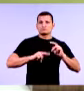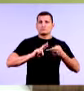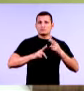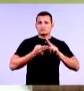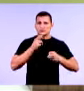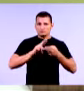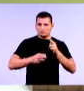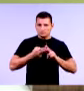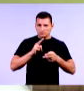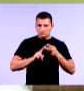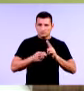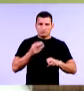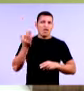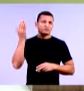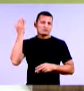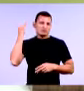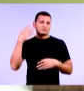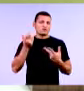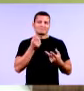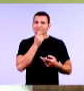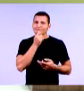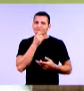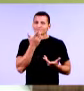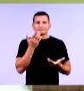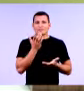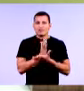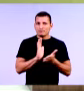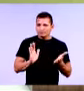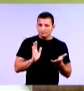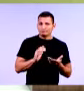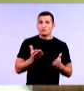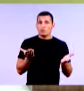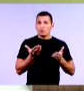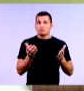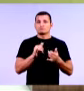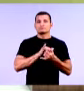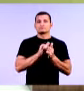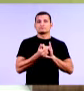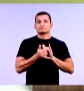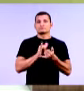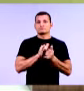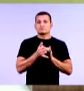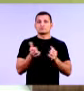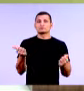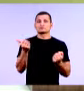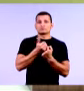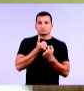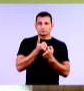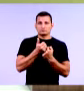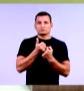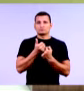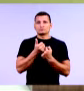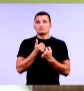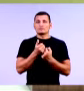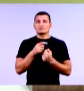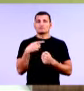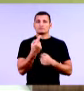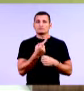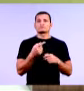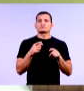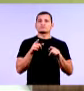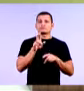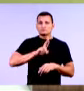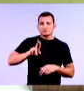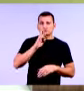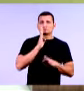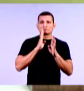o antigo MSN, porque o MSN já praticamente nem existe mais, nós temos atualmente o Skype substituindo ele, quando nós utilizamos o Facebook, o